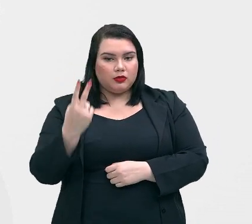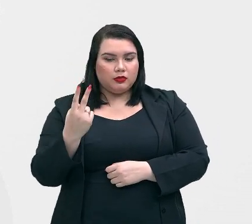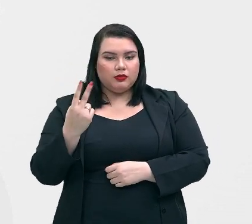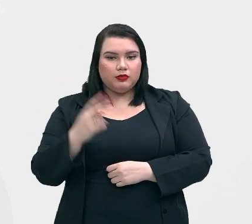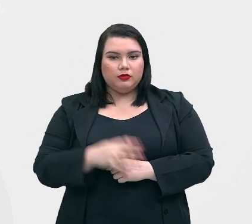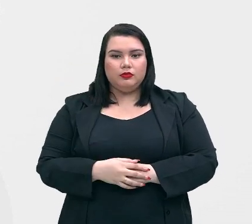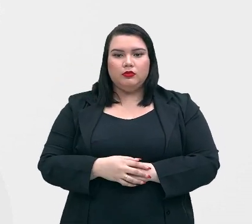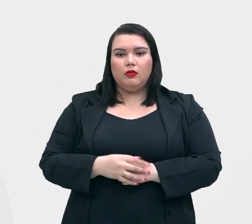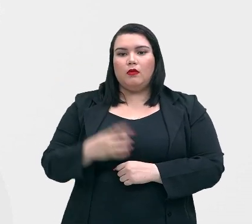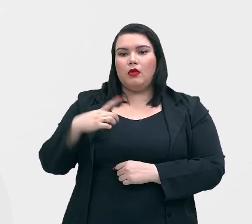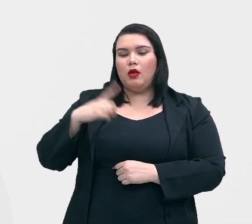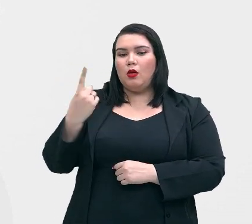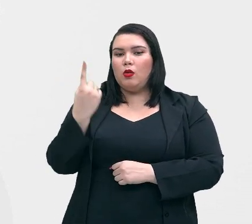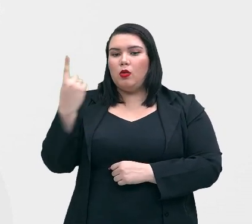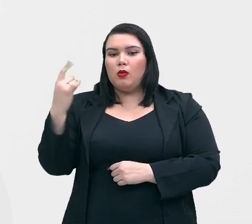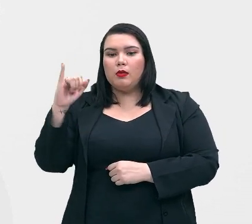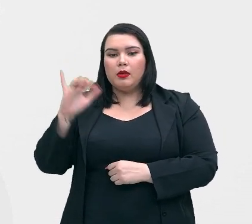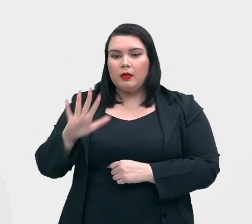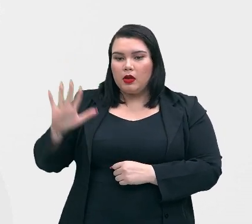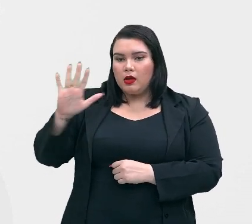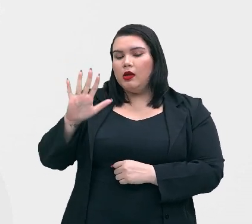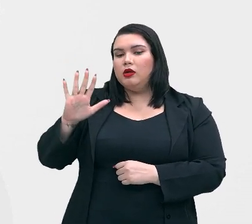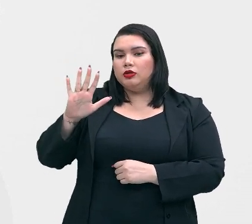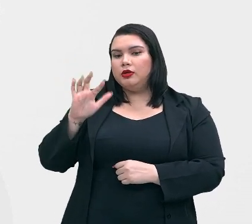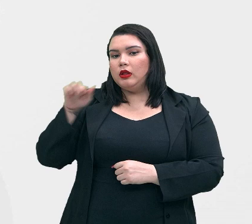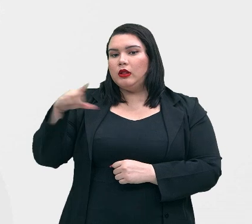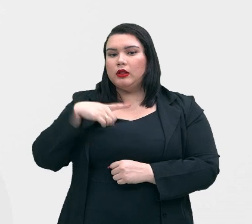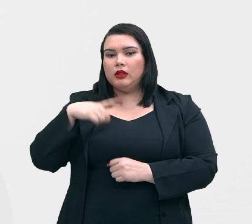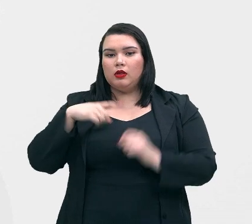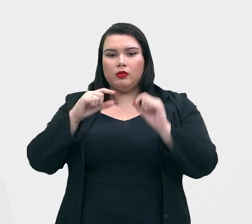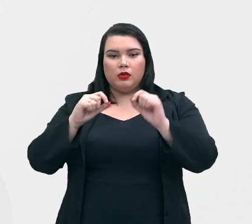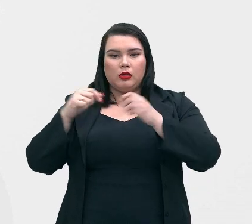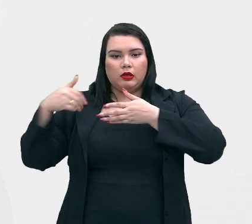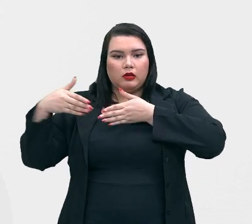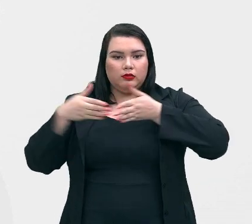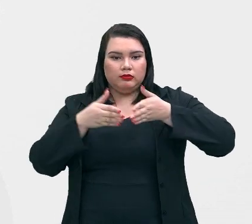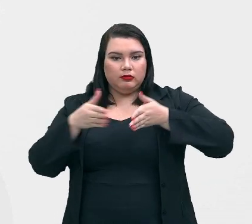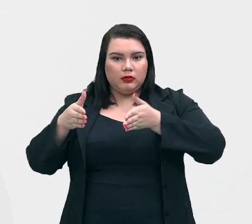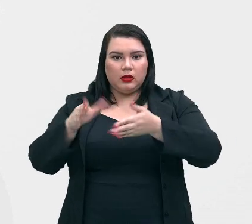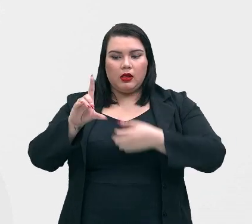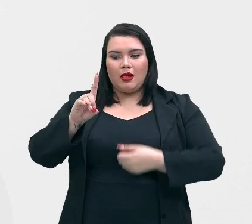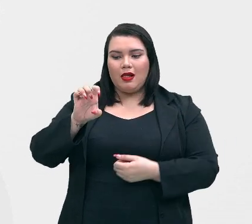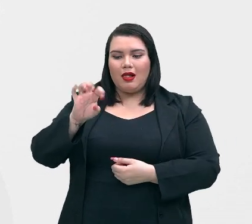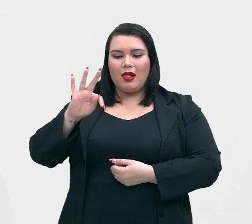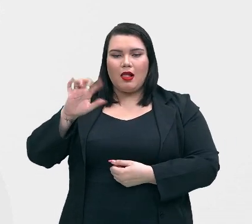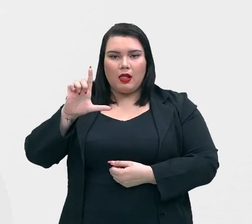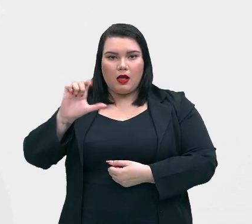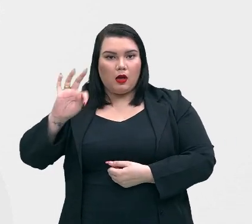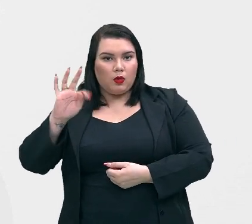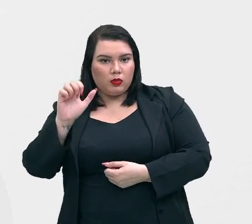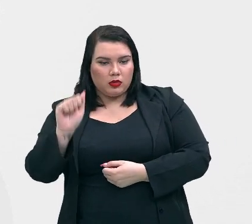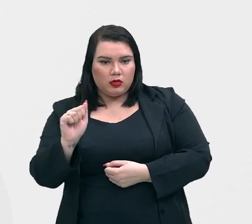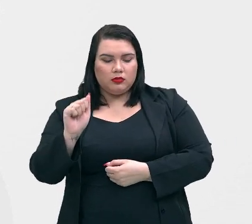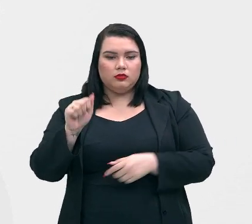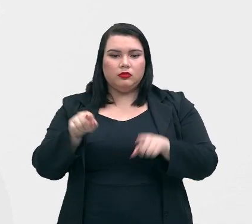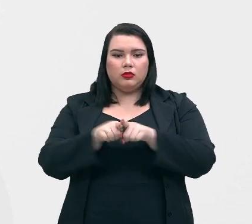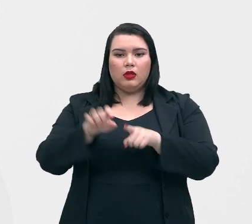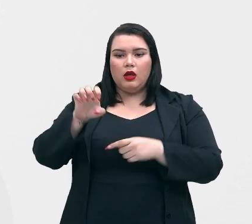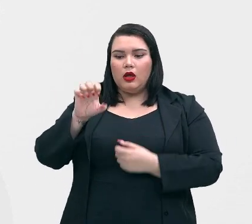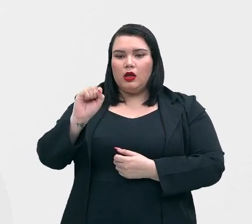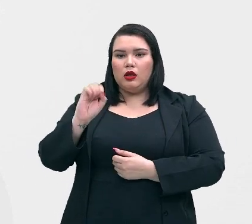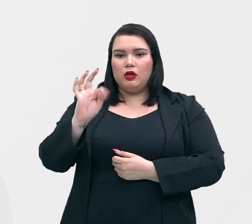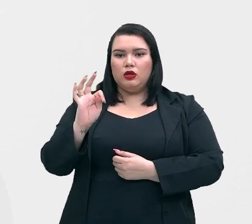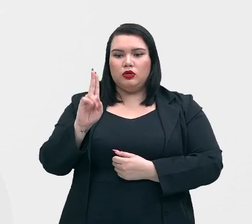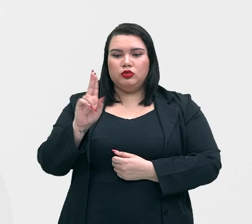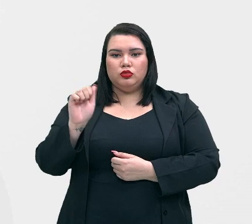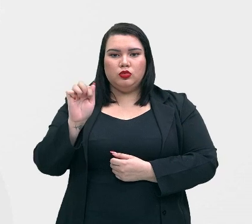ter um impedimento aí. Isso normalmente é um rio onde tem a foz delta. E o estuário, ele vai reto, como vocês